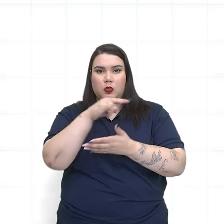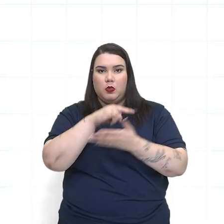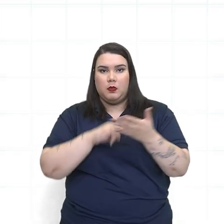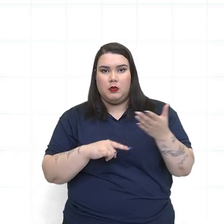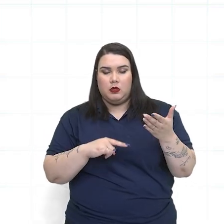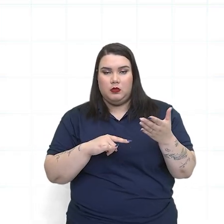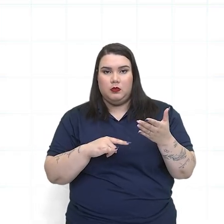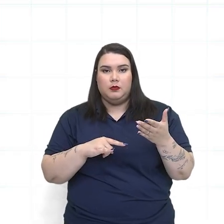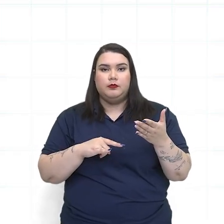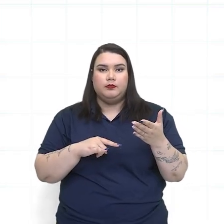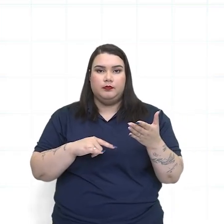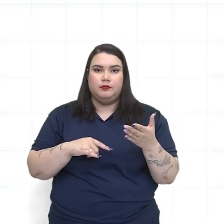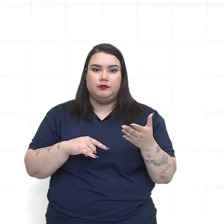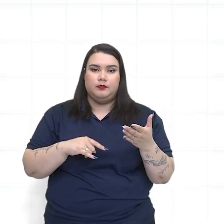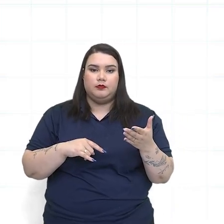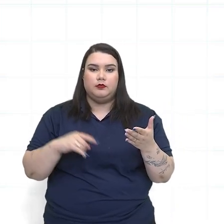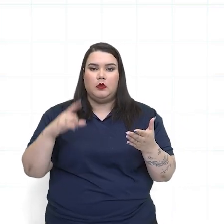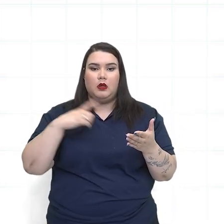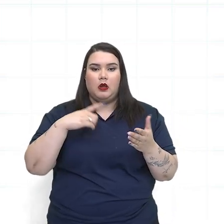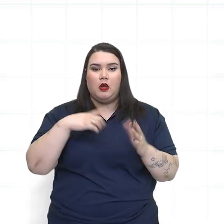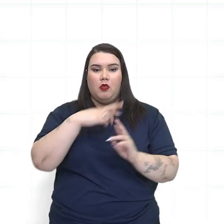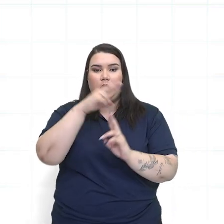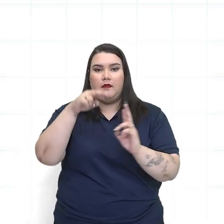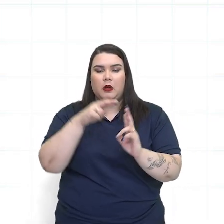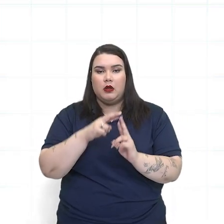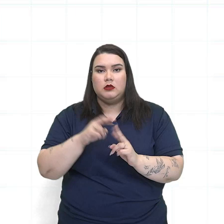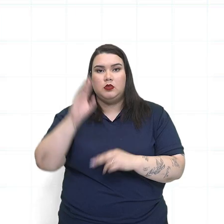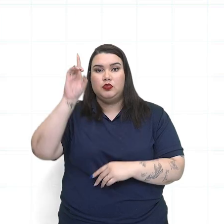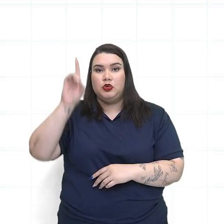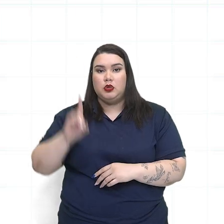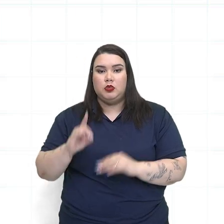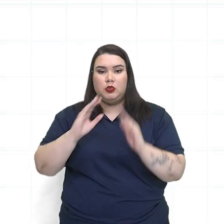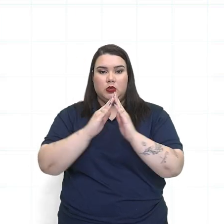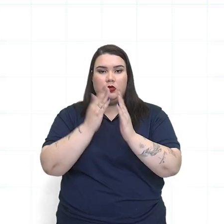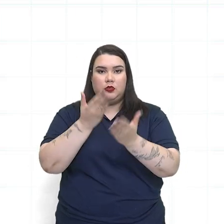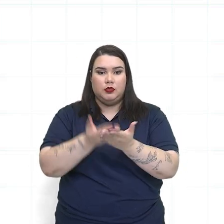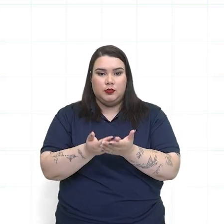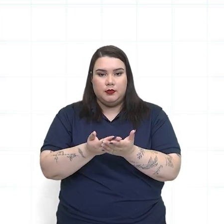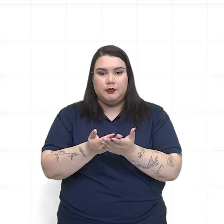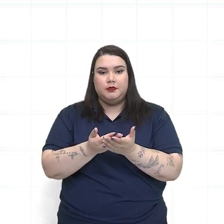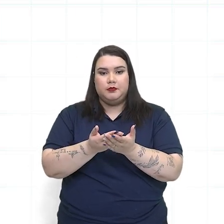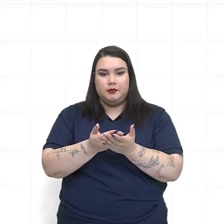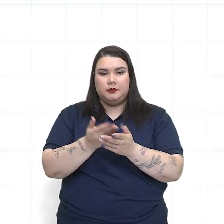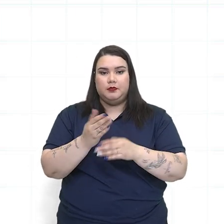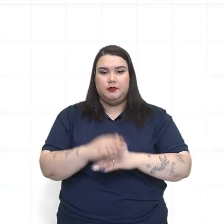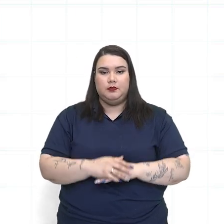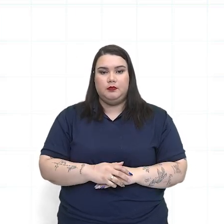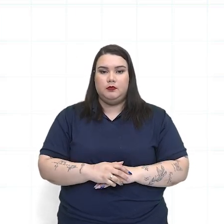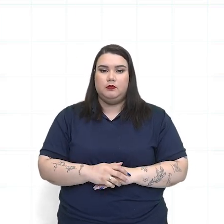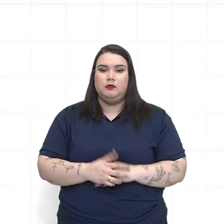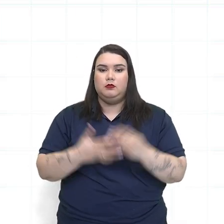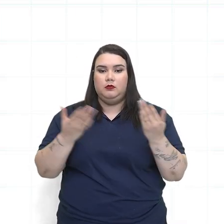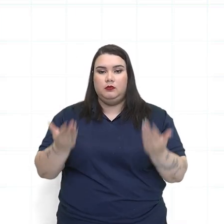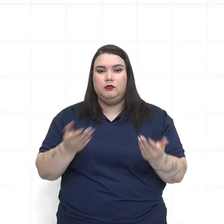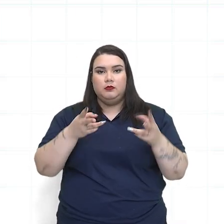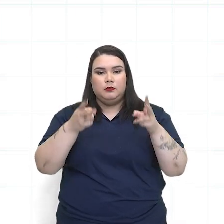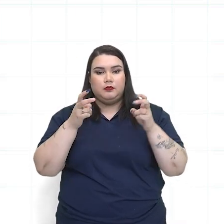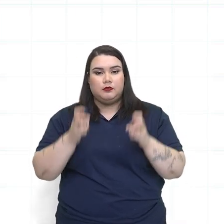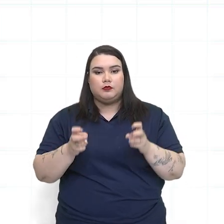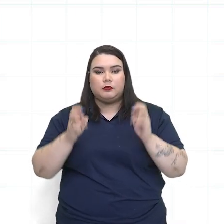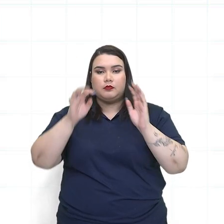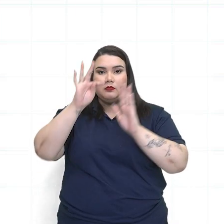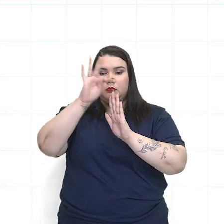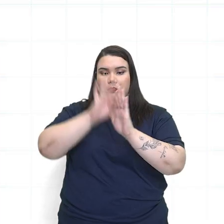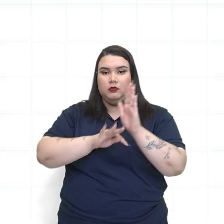documento, ele está se dirigindo ao diretor da escola, não é? E você observa que no corpo